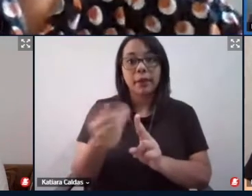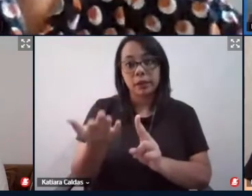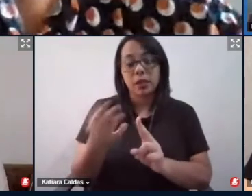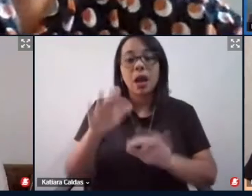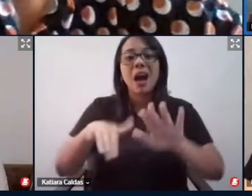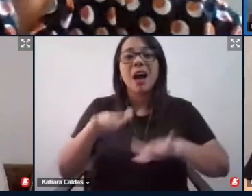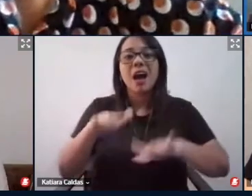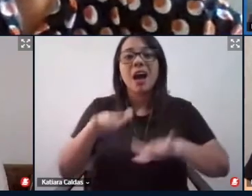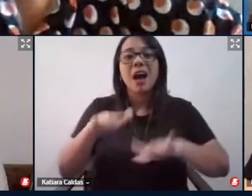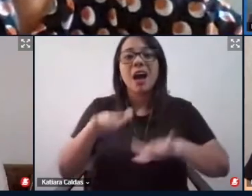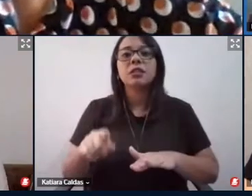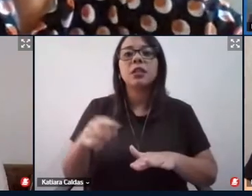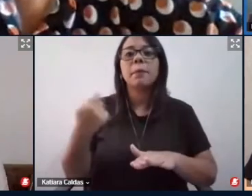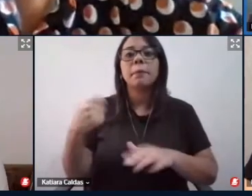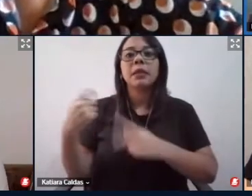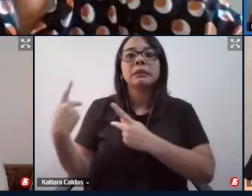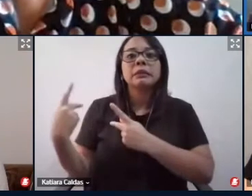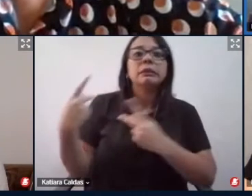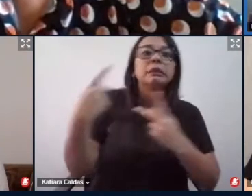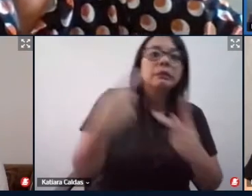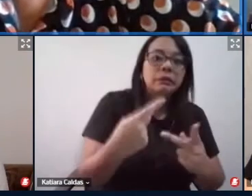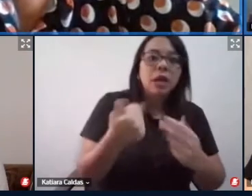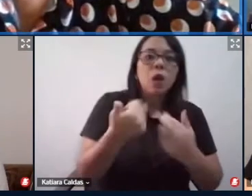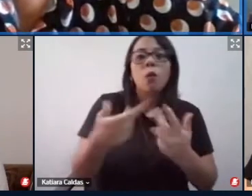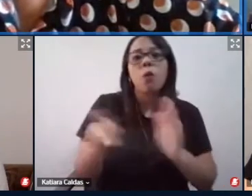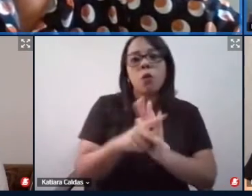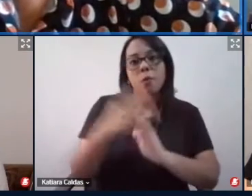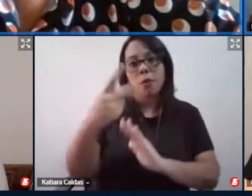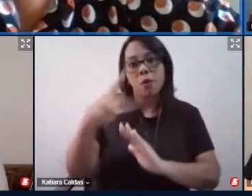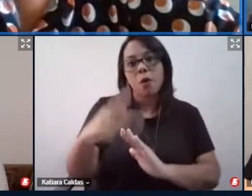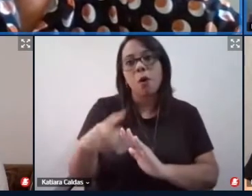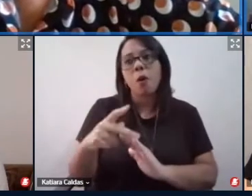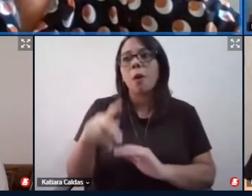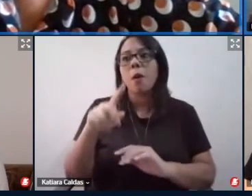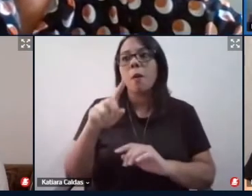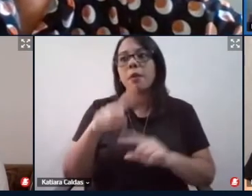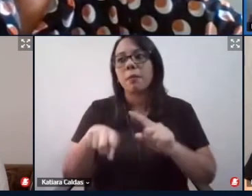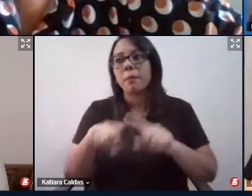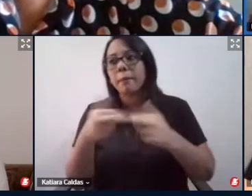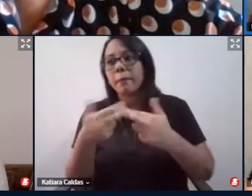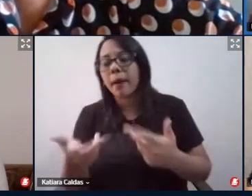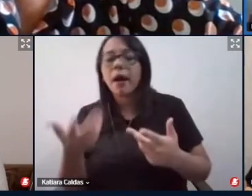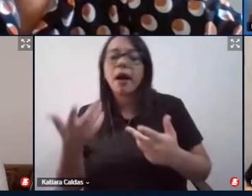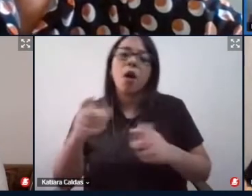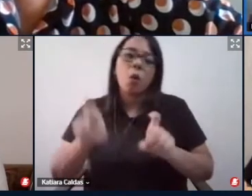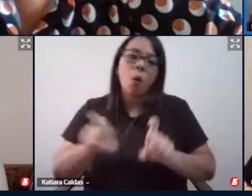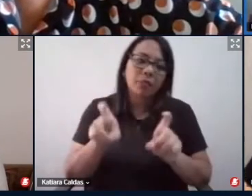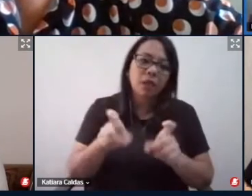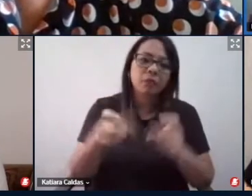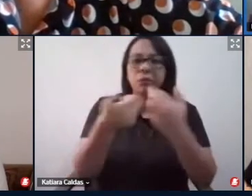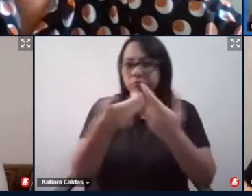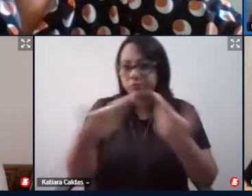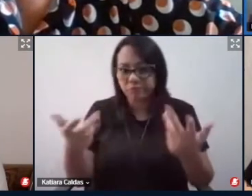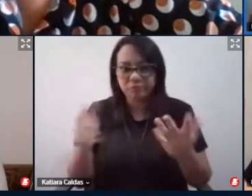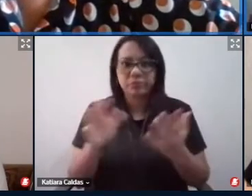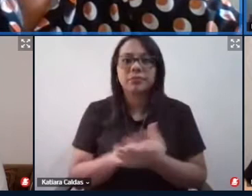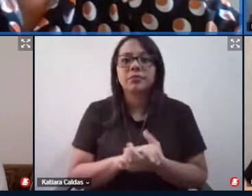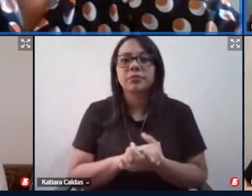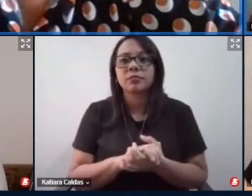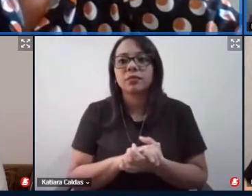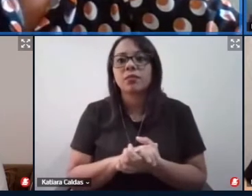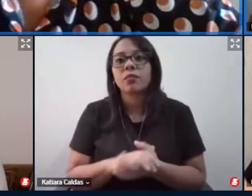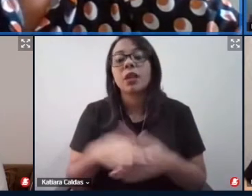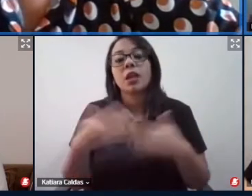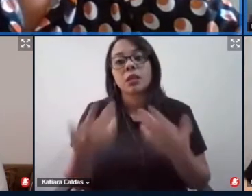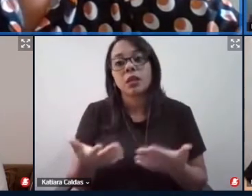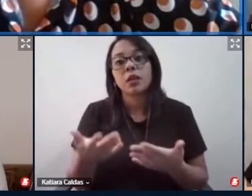vezes ele tem que levar as coisas dele também, né? Para as máquinas, os computadores, as coisas todas assim, tá bom? Agora,